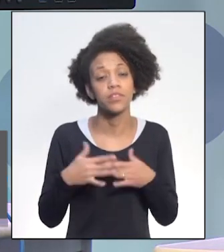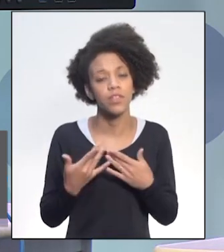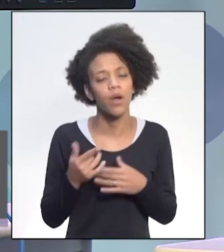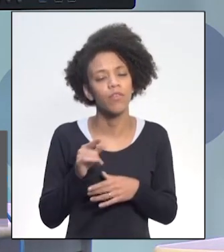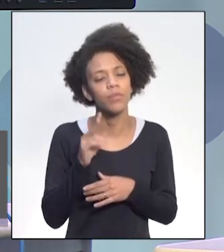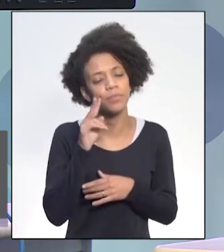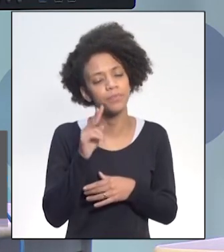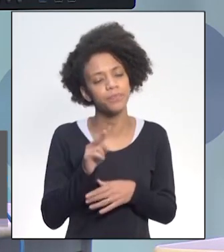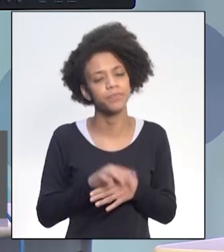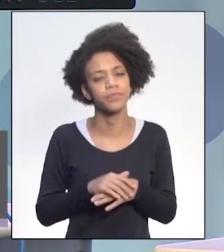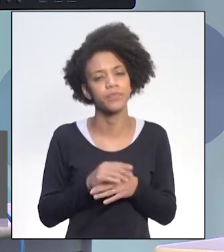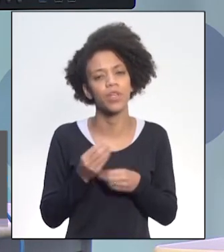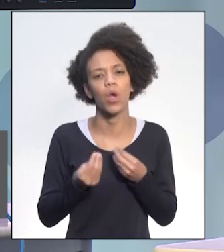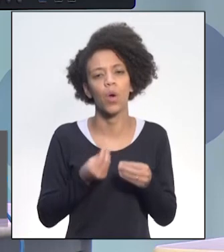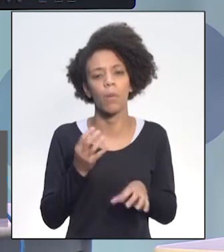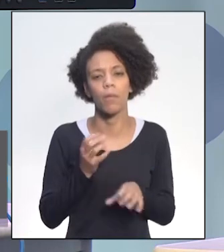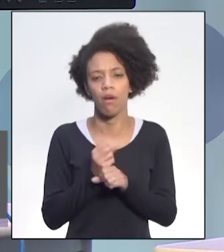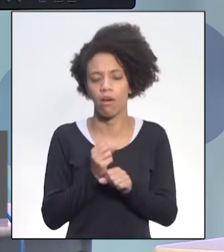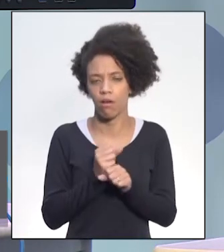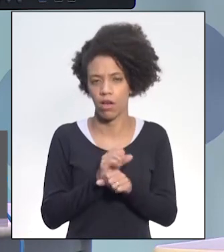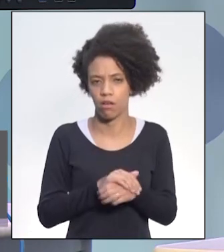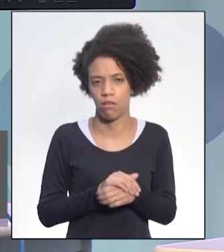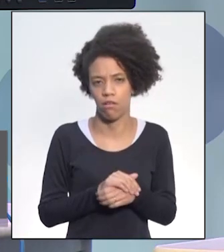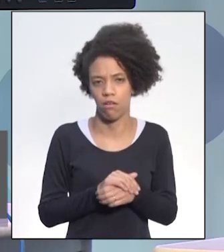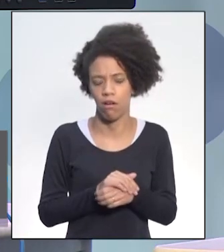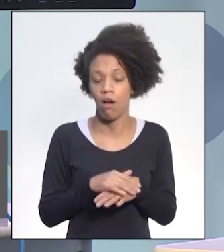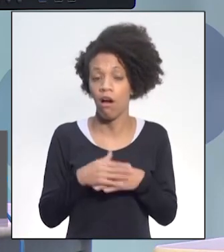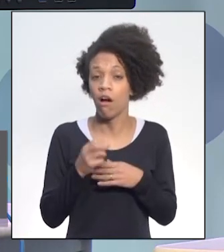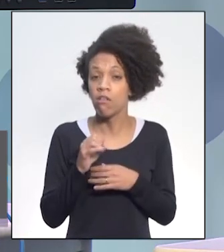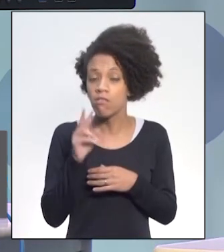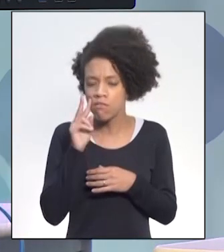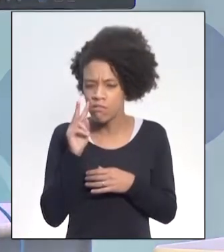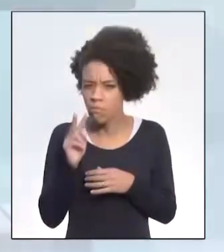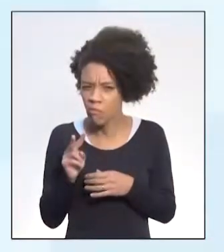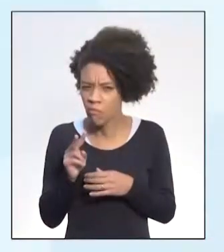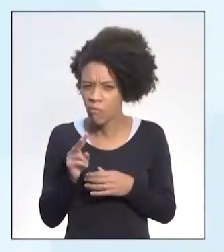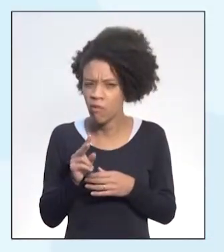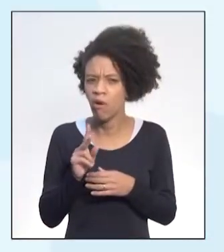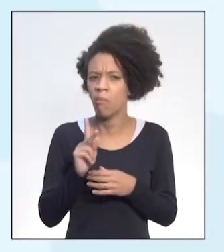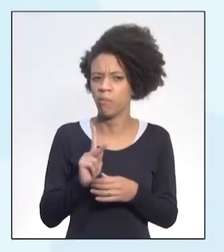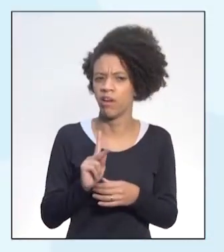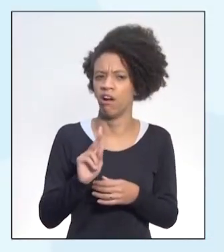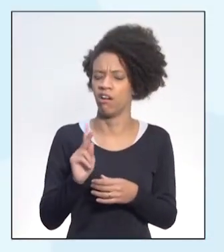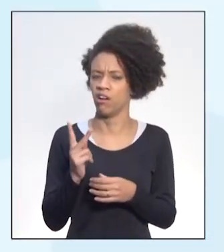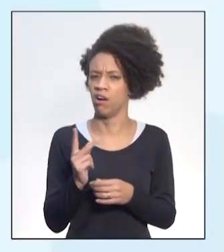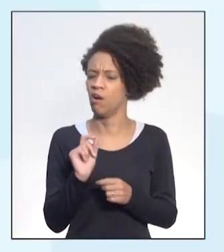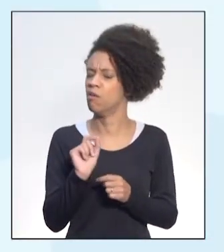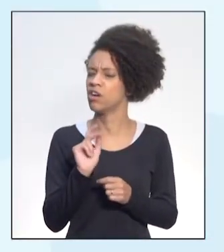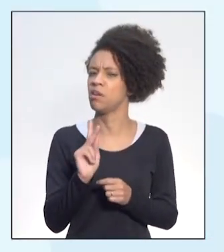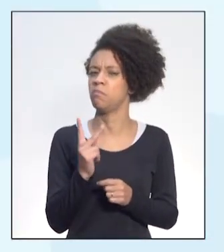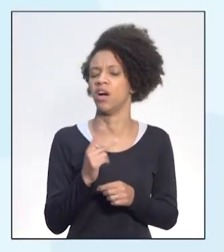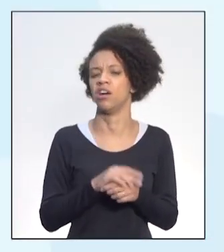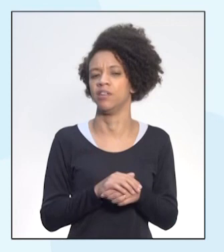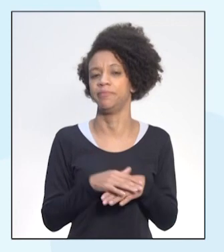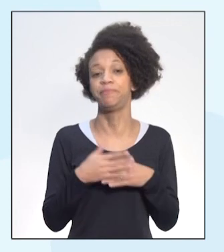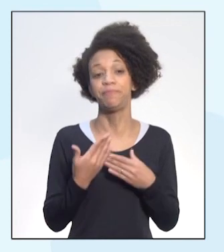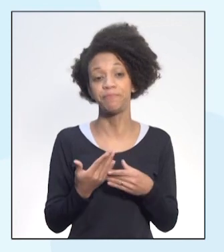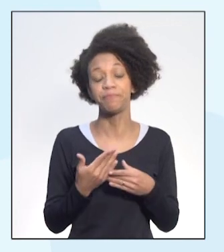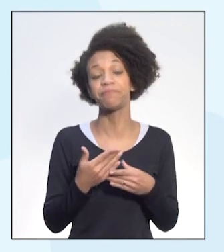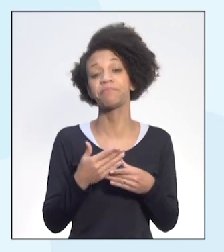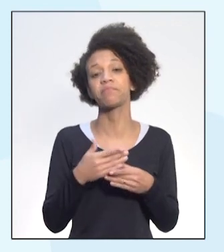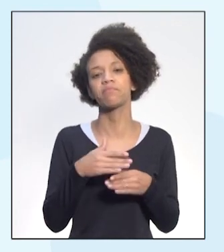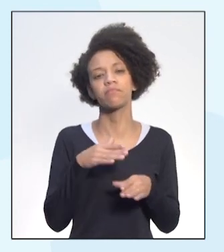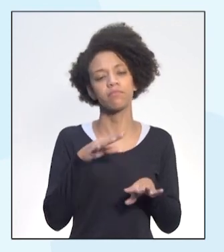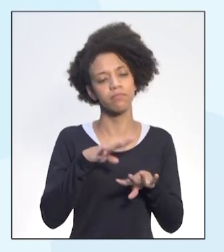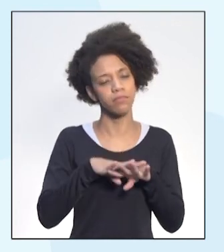vamos lá. Como que eu calculo esse pH? Se vocês olharem aqui, ó, o pH, o que é pH? Aí entra um fatorzinho